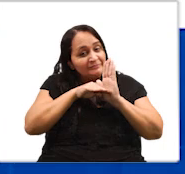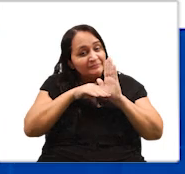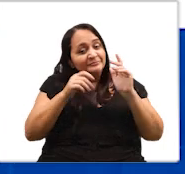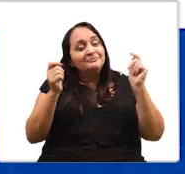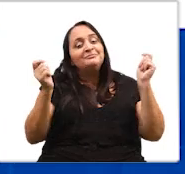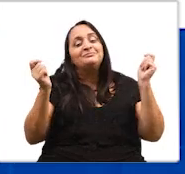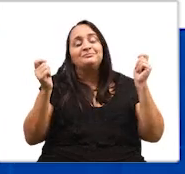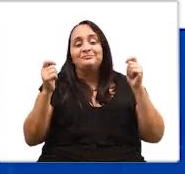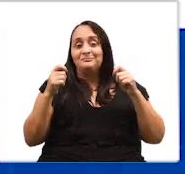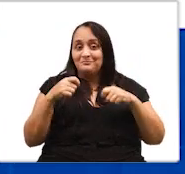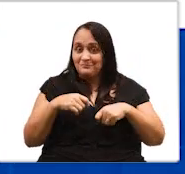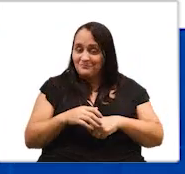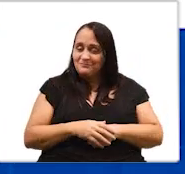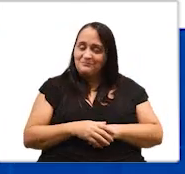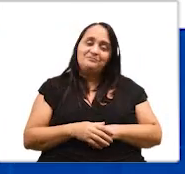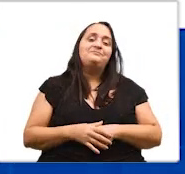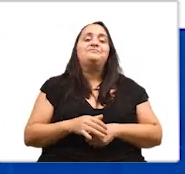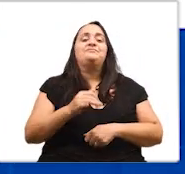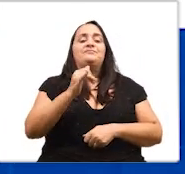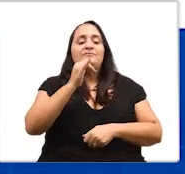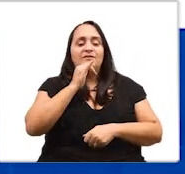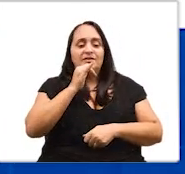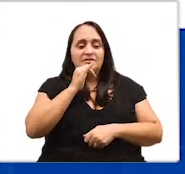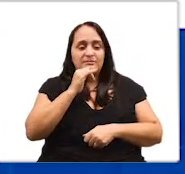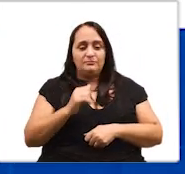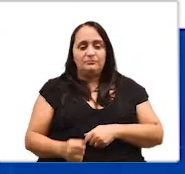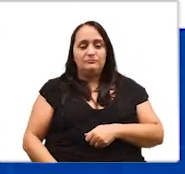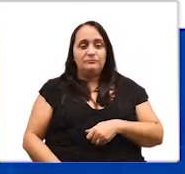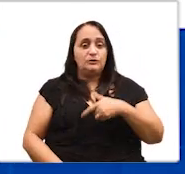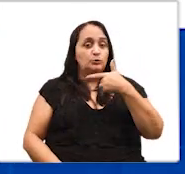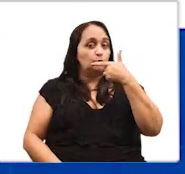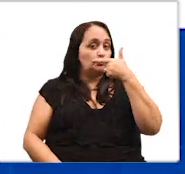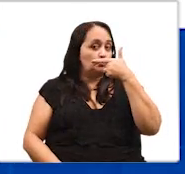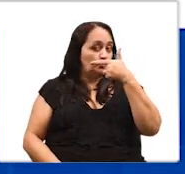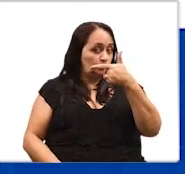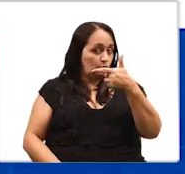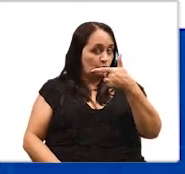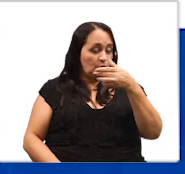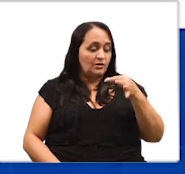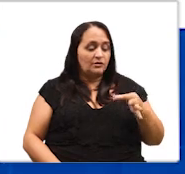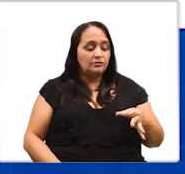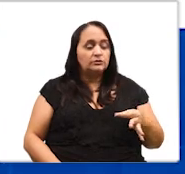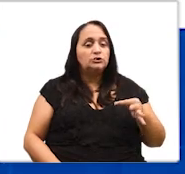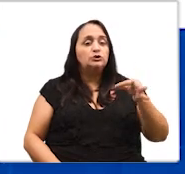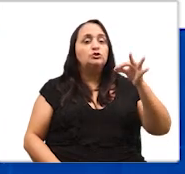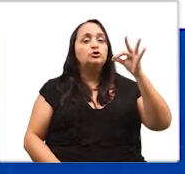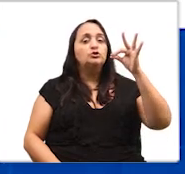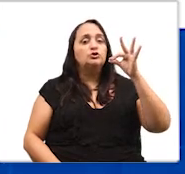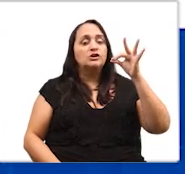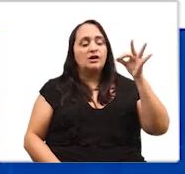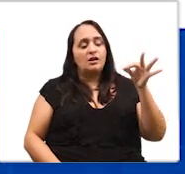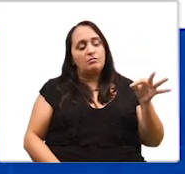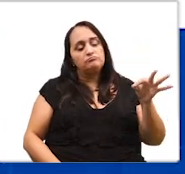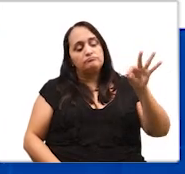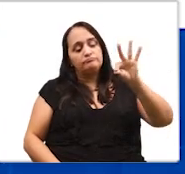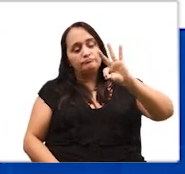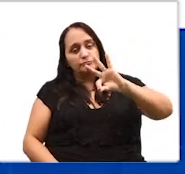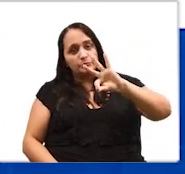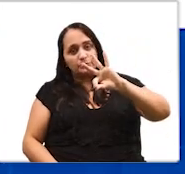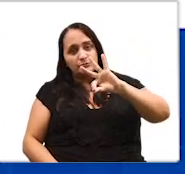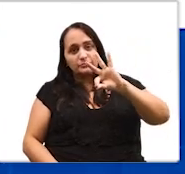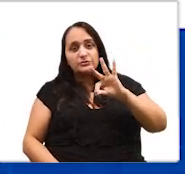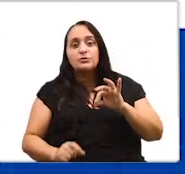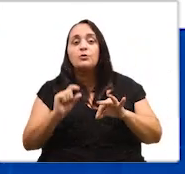da tapioca, eu só vou precisar de 2 xícaras de chá. Para o coco ralado, eu vou precisar